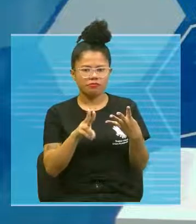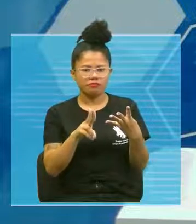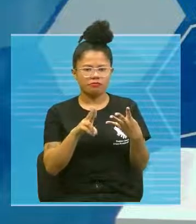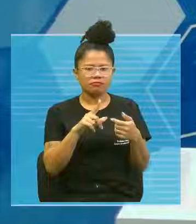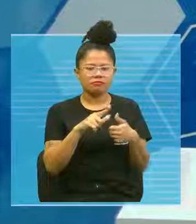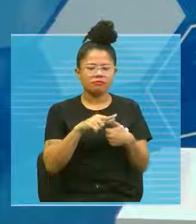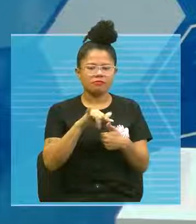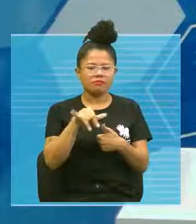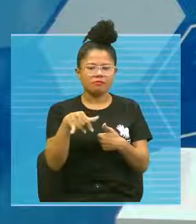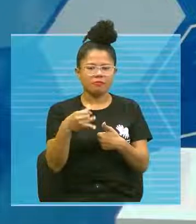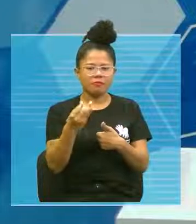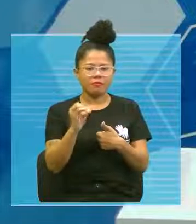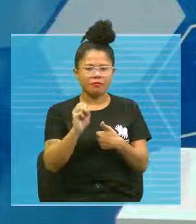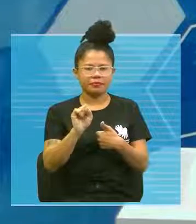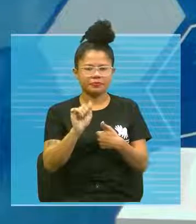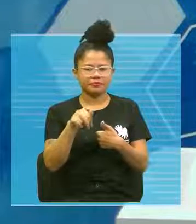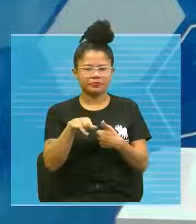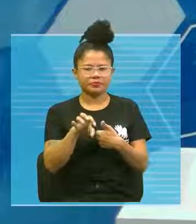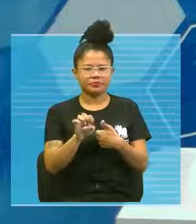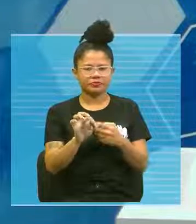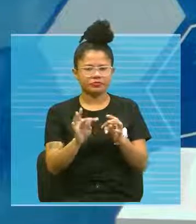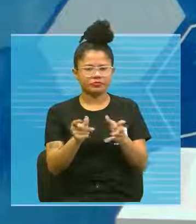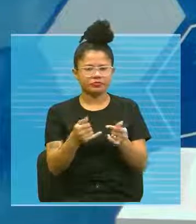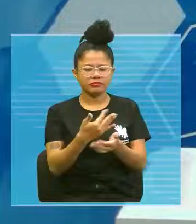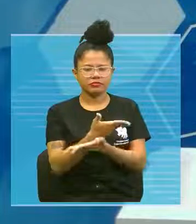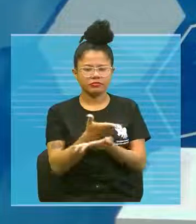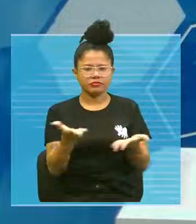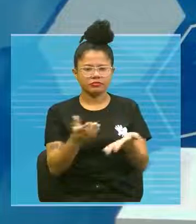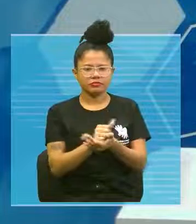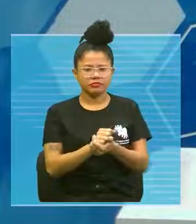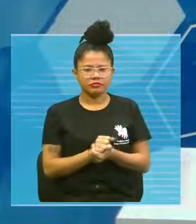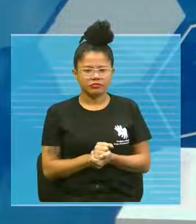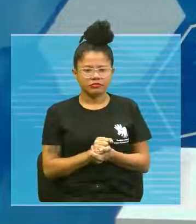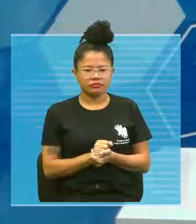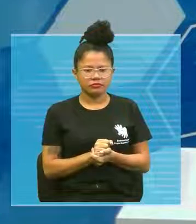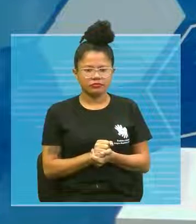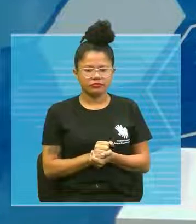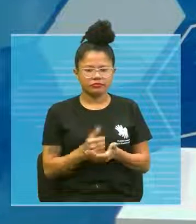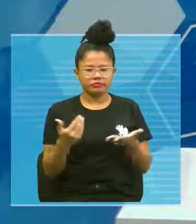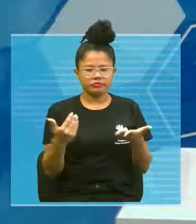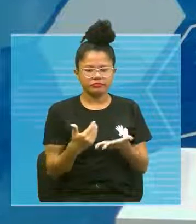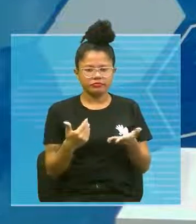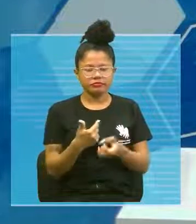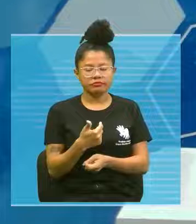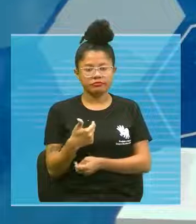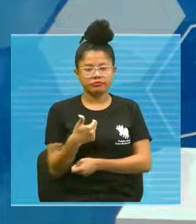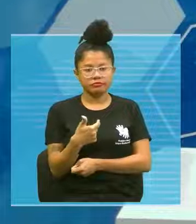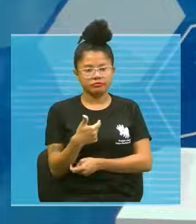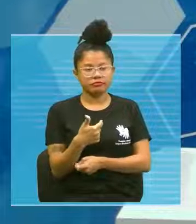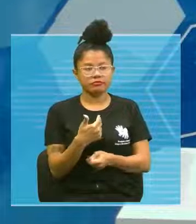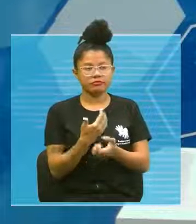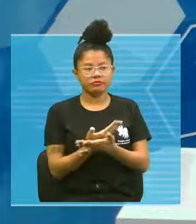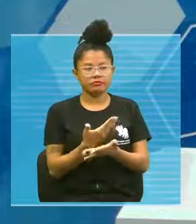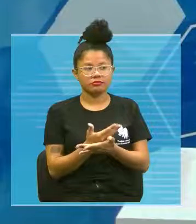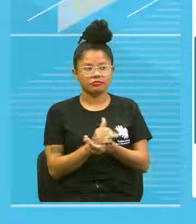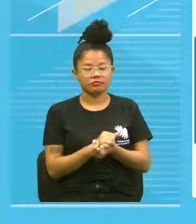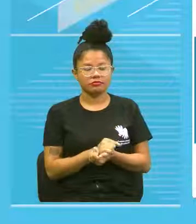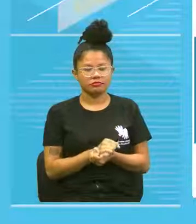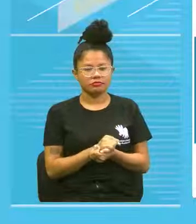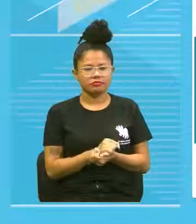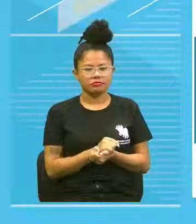Josiane e todos que estão ligados pelas ondas bota uma aí no nosso segundo o Episódio de hoje